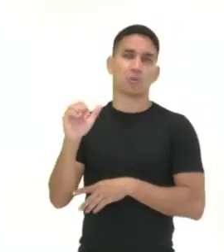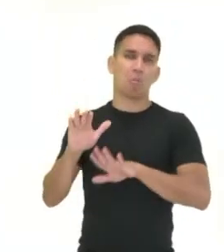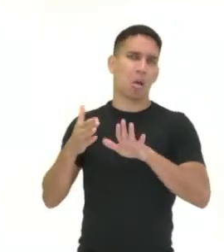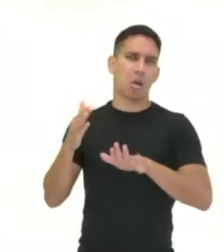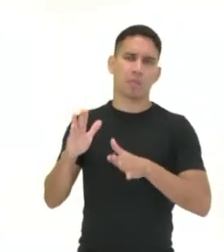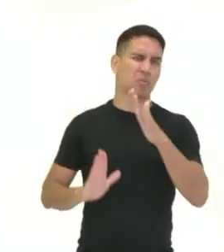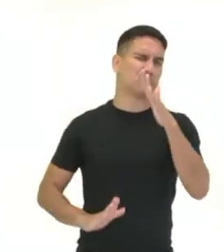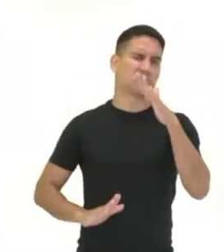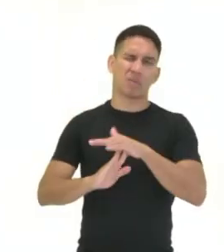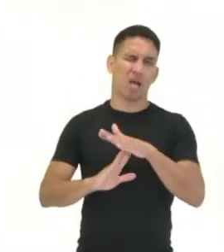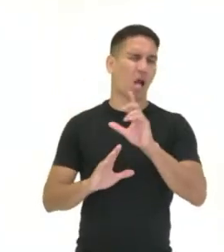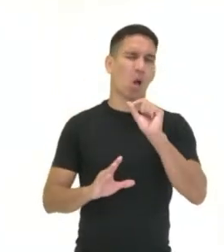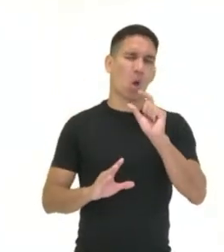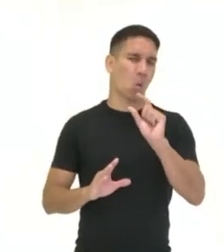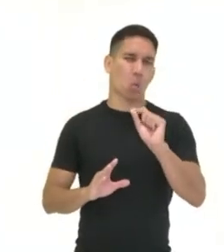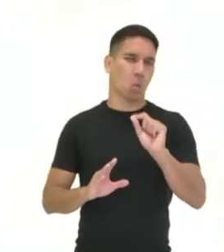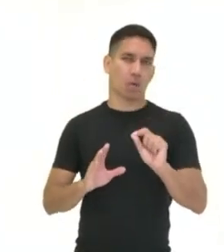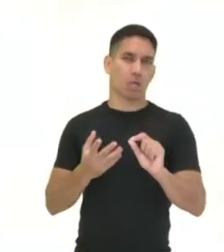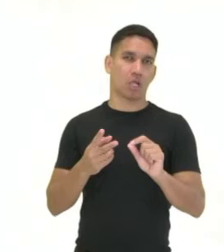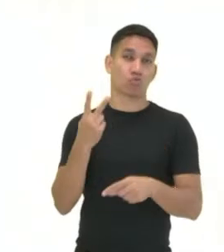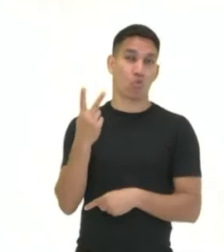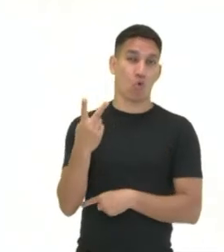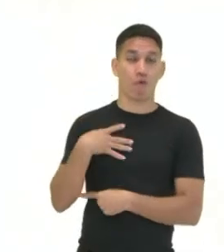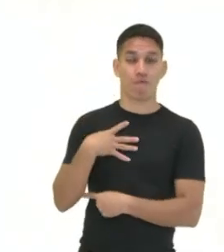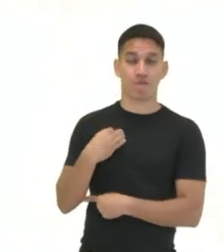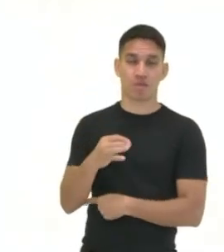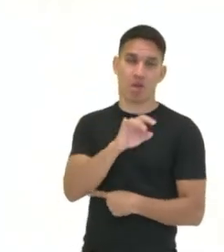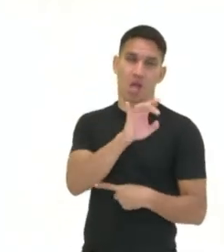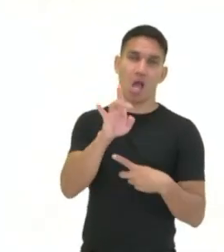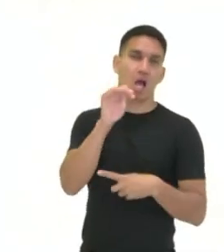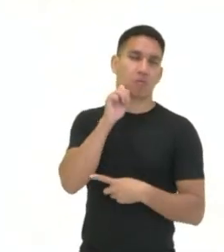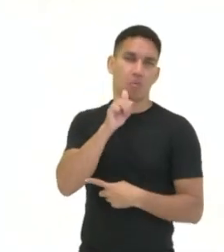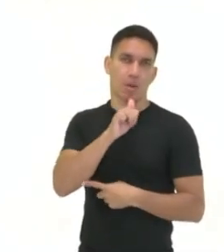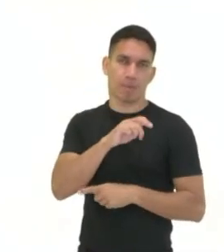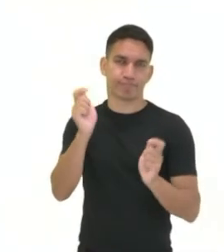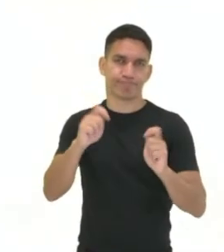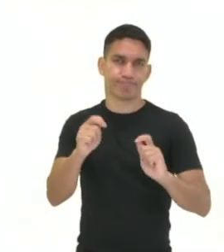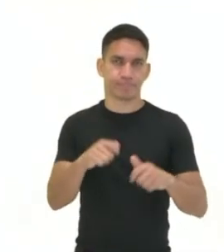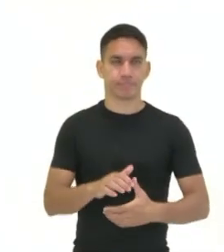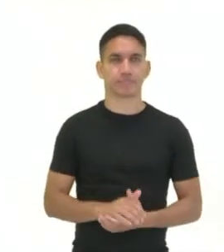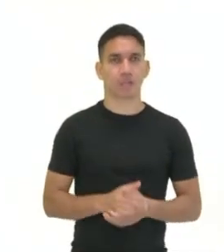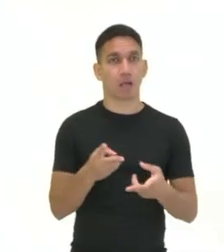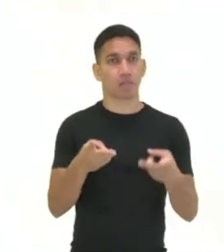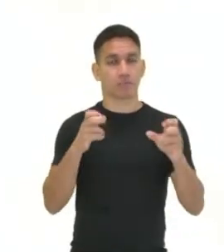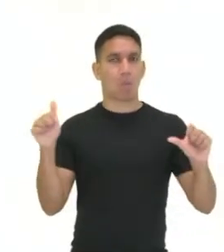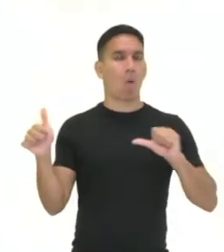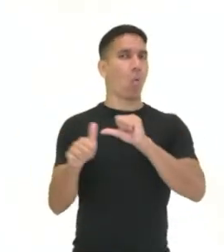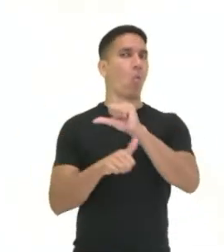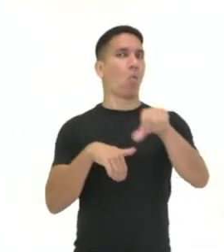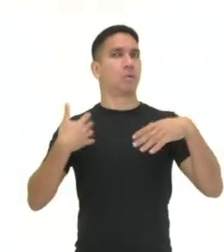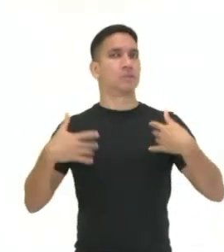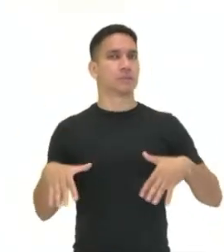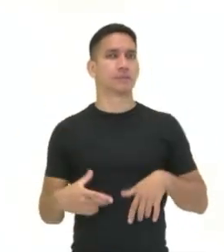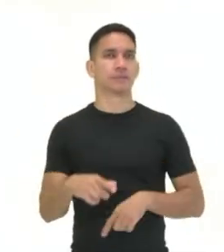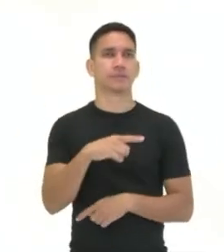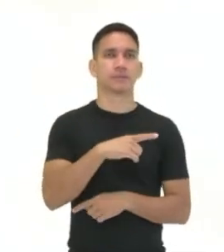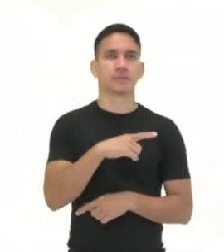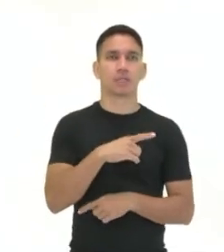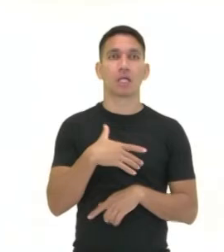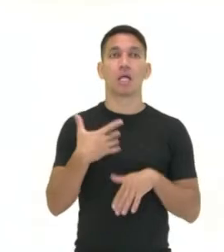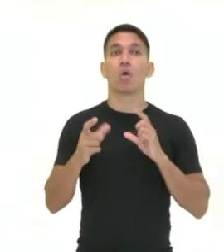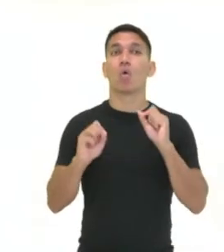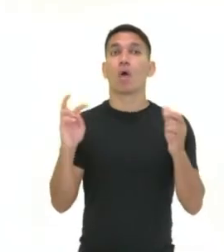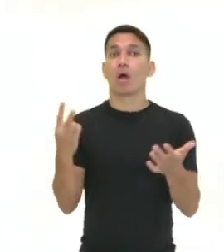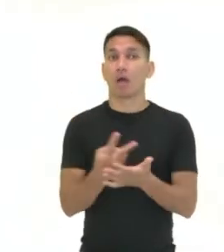no máximo 2 filhos. Então, a gente vê essa mudança aí e a